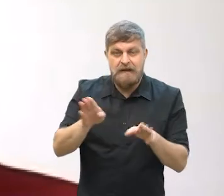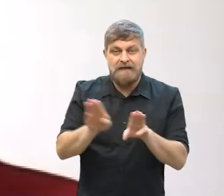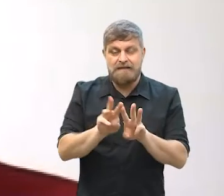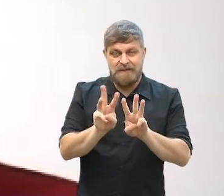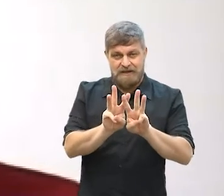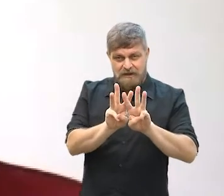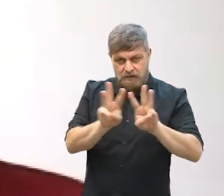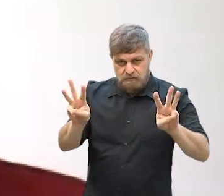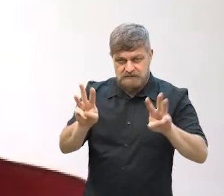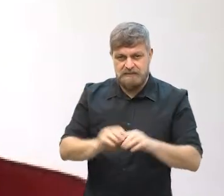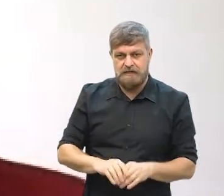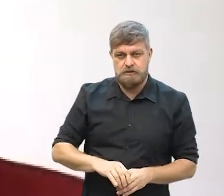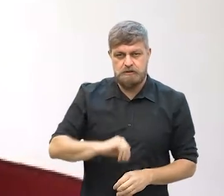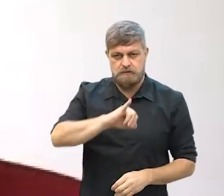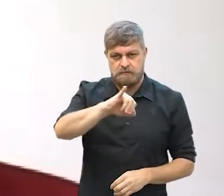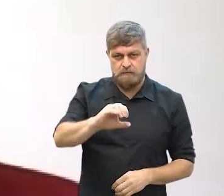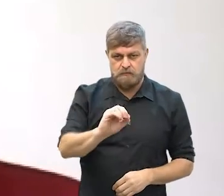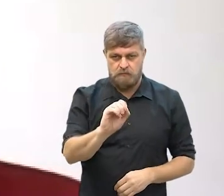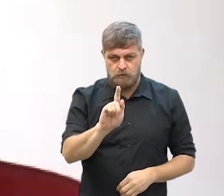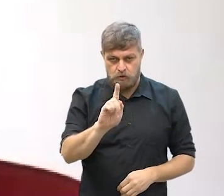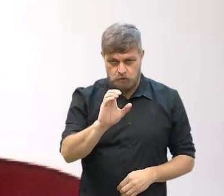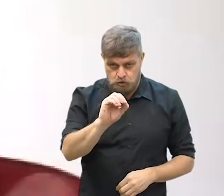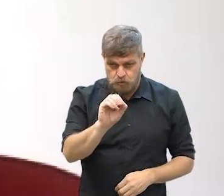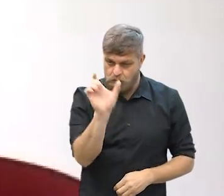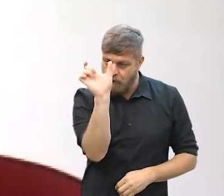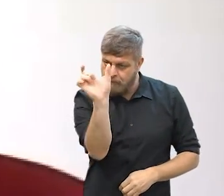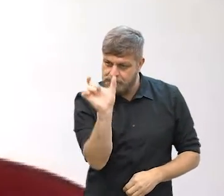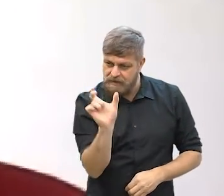site da editora Jogo de Palavras, né, o